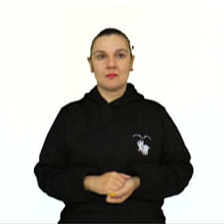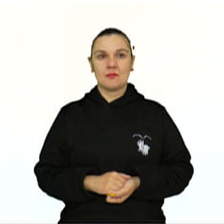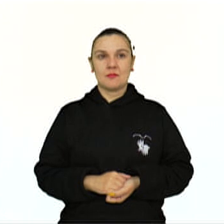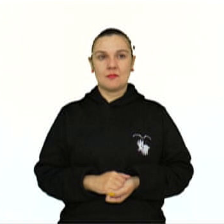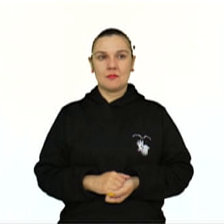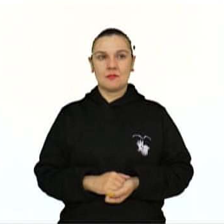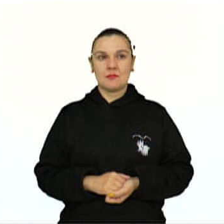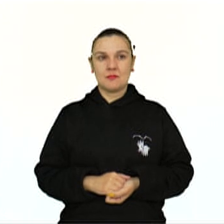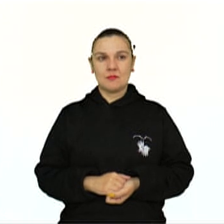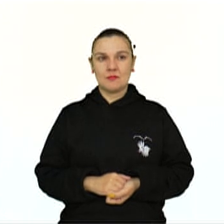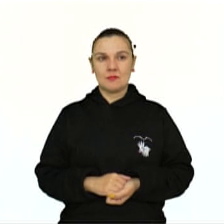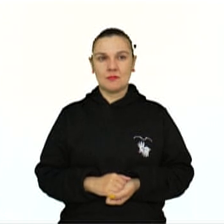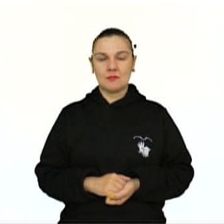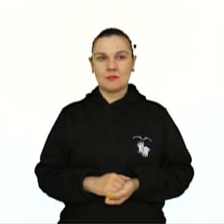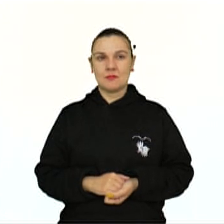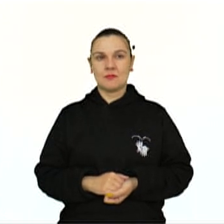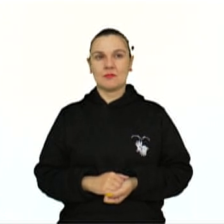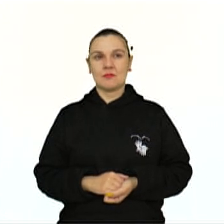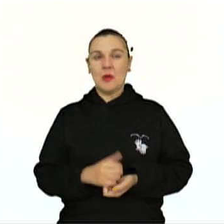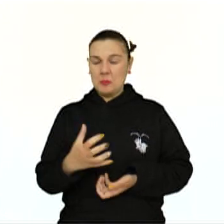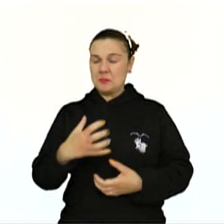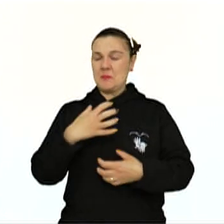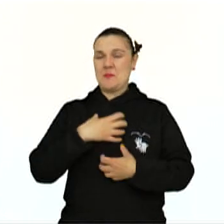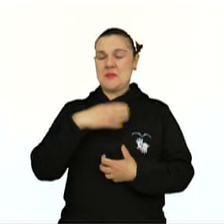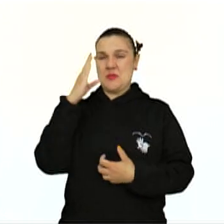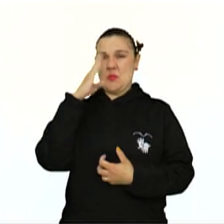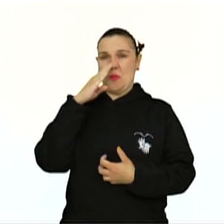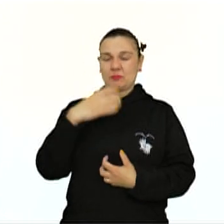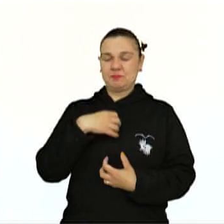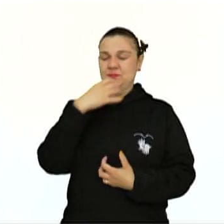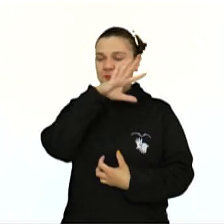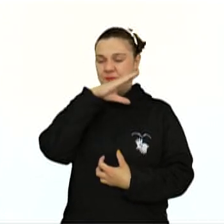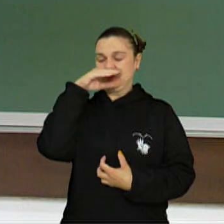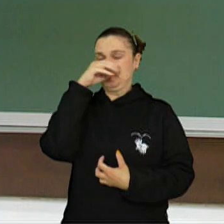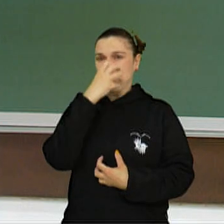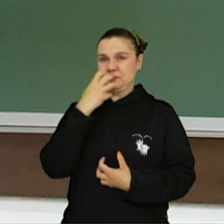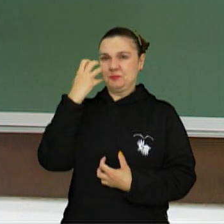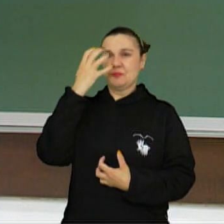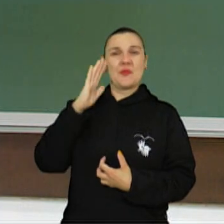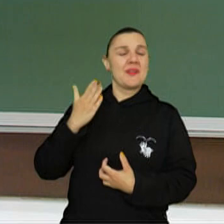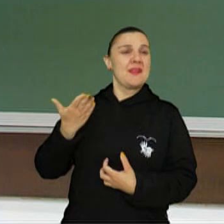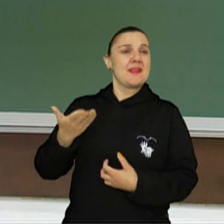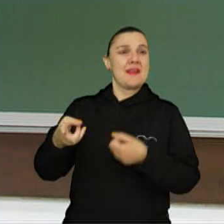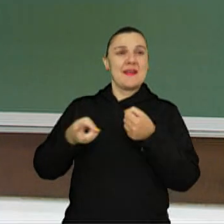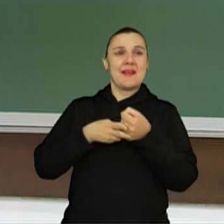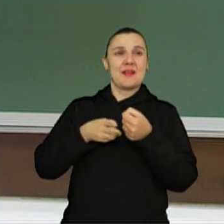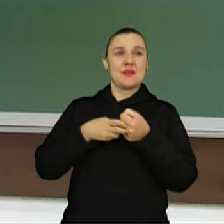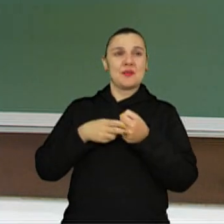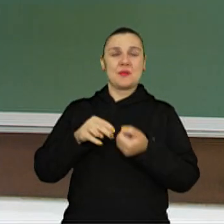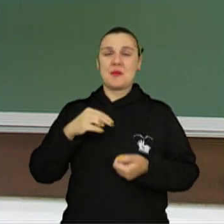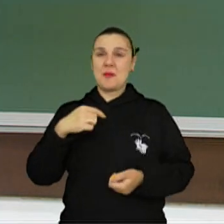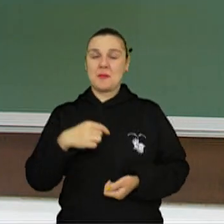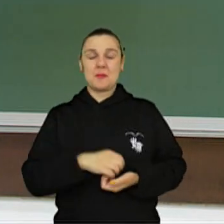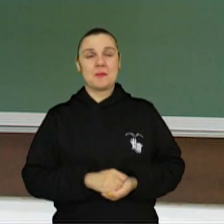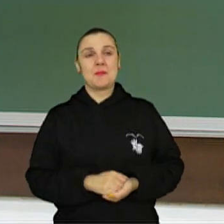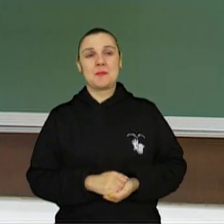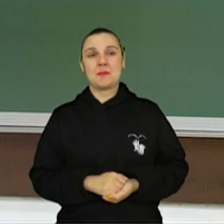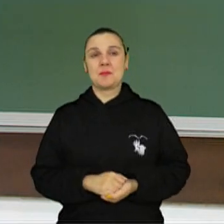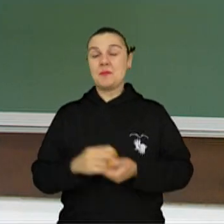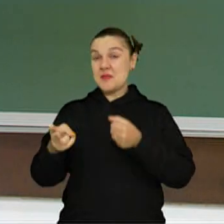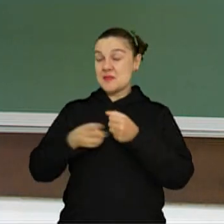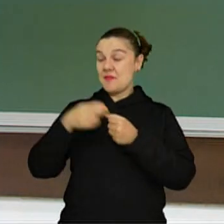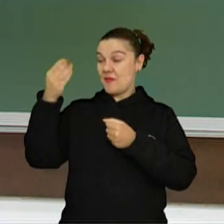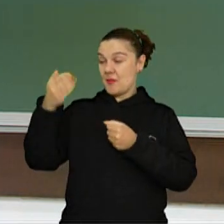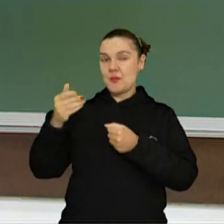me sinto mal com esse odor, com esse cheiro. O verbo que está ali destacado, me siento, está expressando